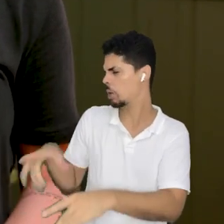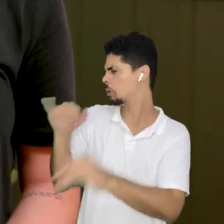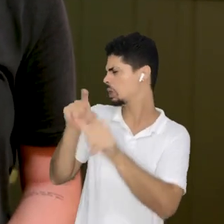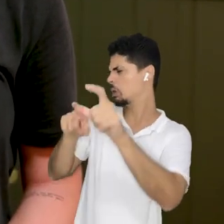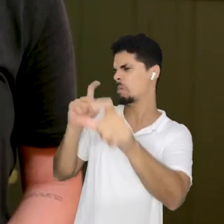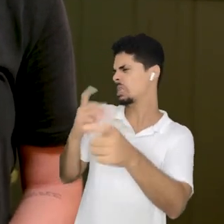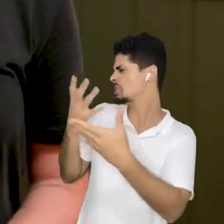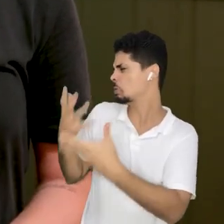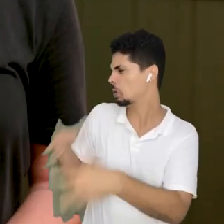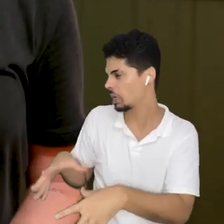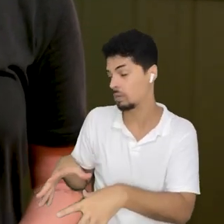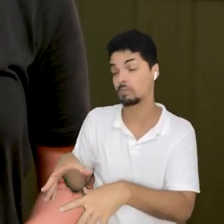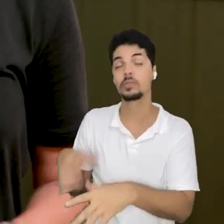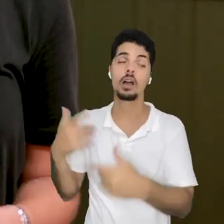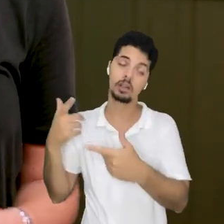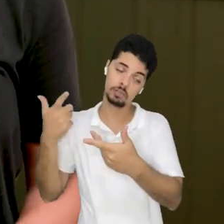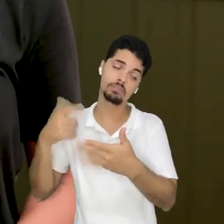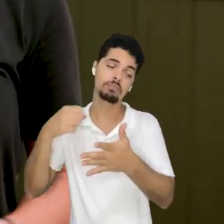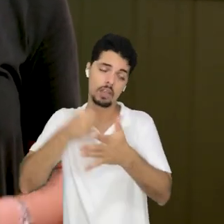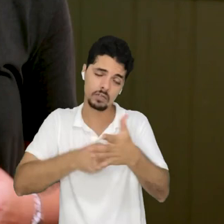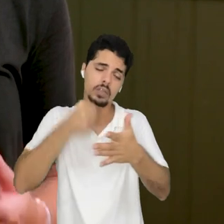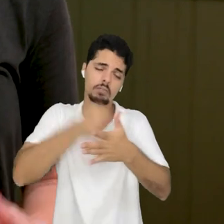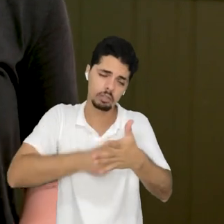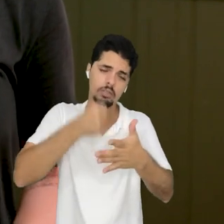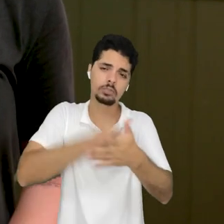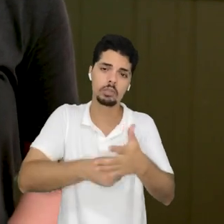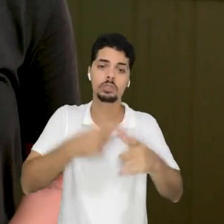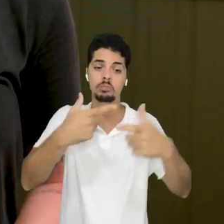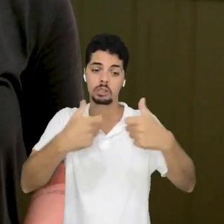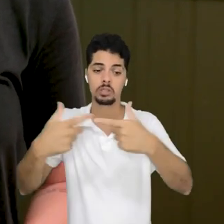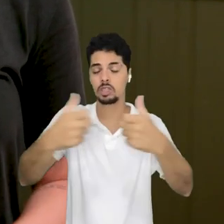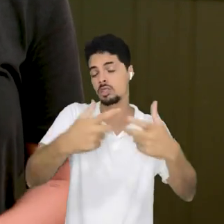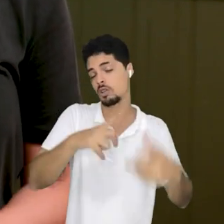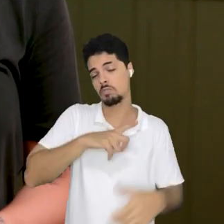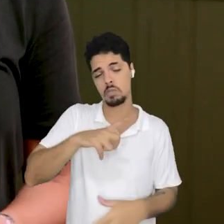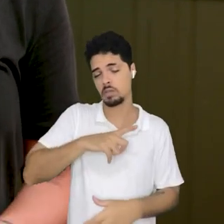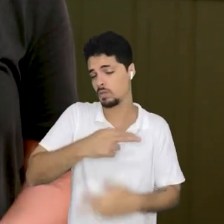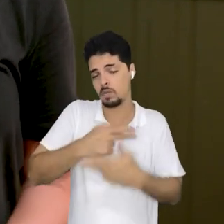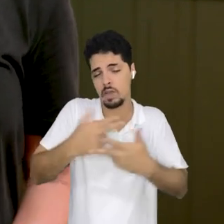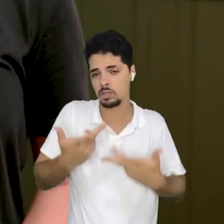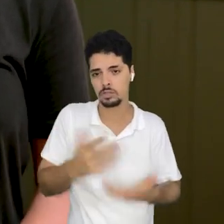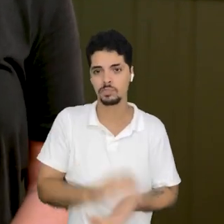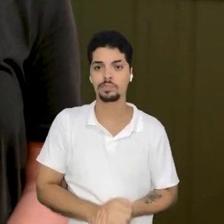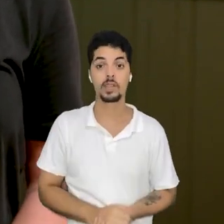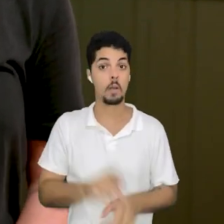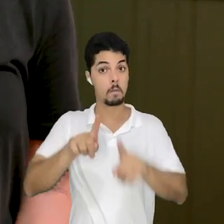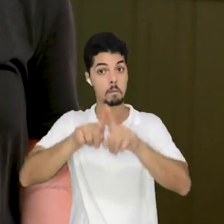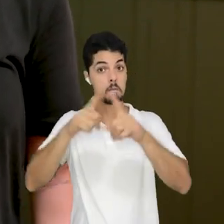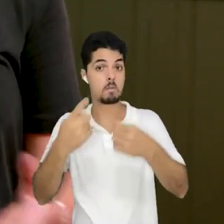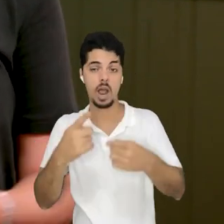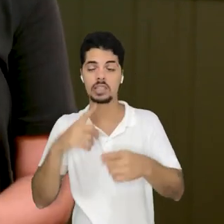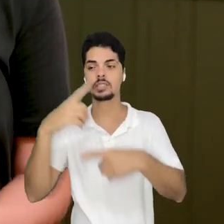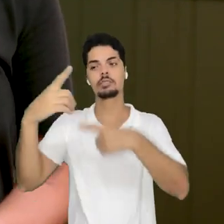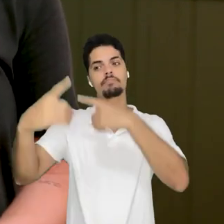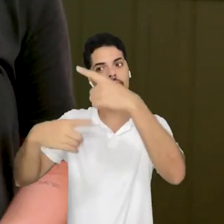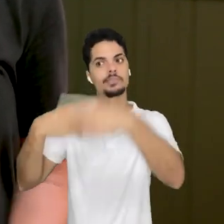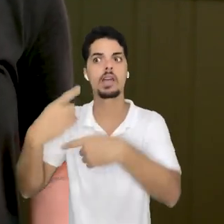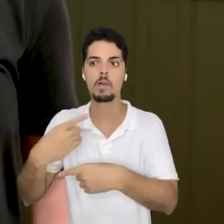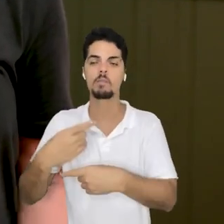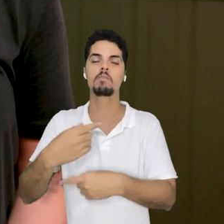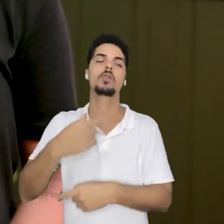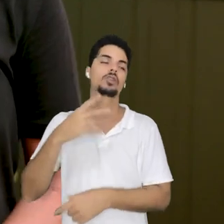a independência. As províncias da Bahia, do Maranhão, do Pará tiveram vários conflitos, iam contra